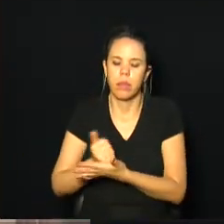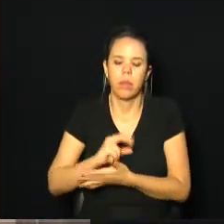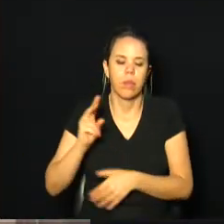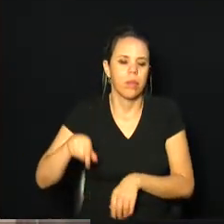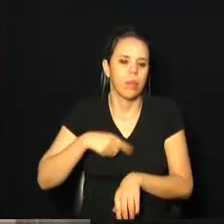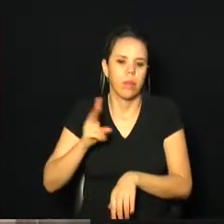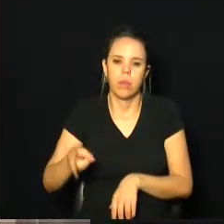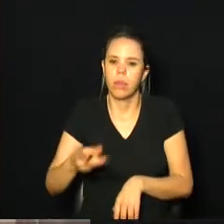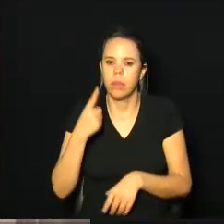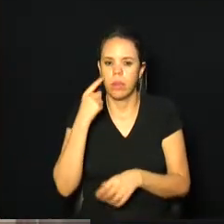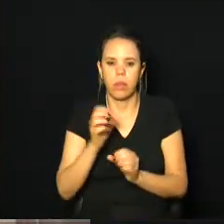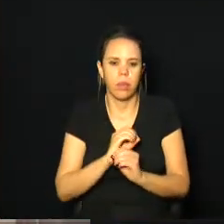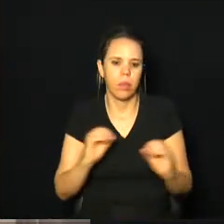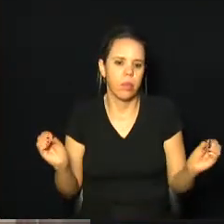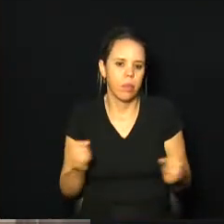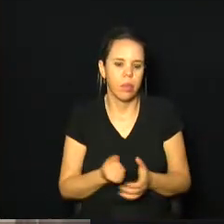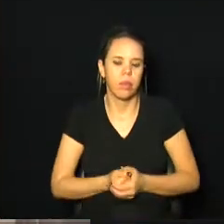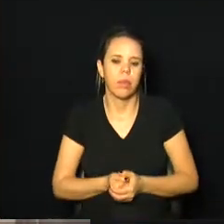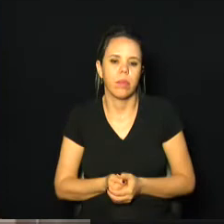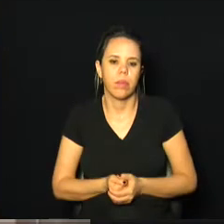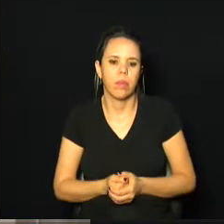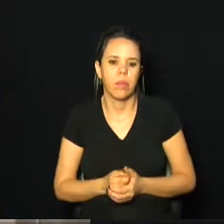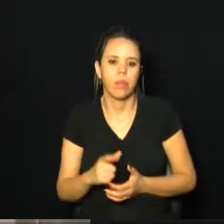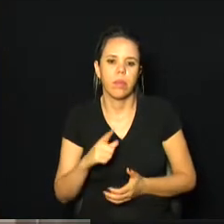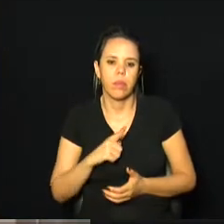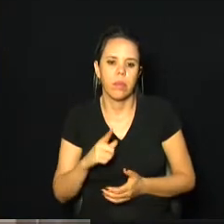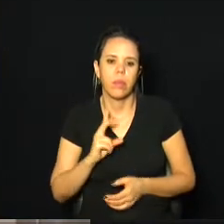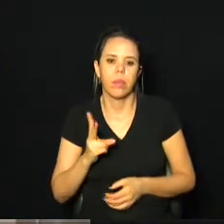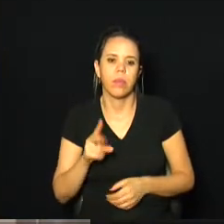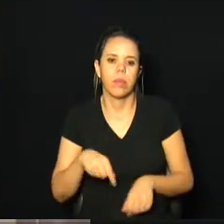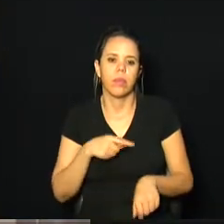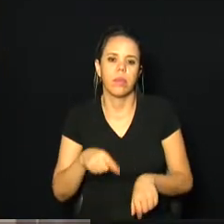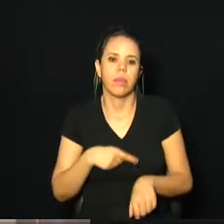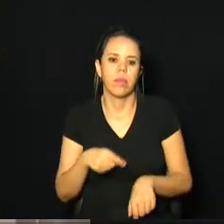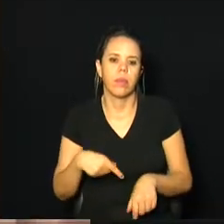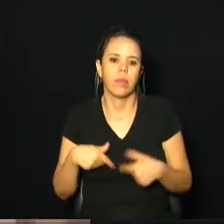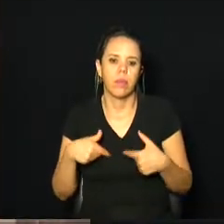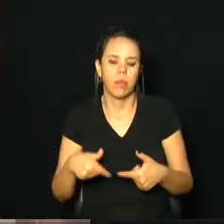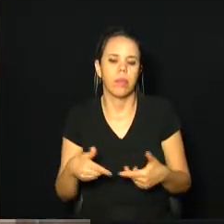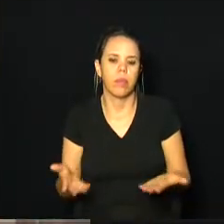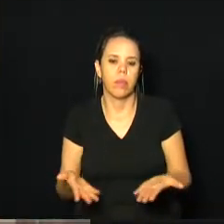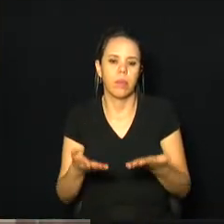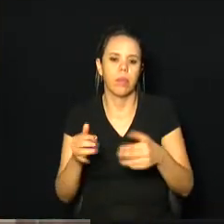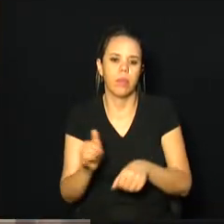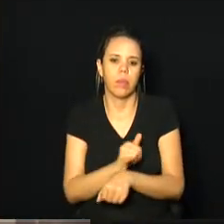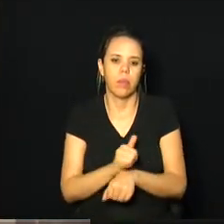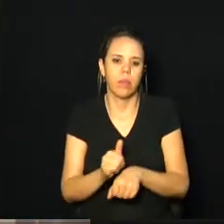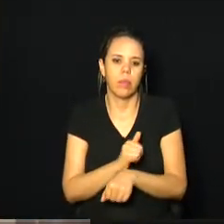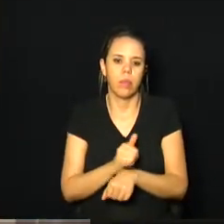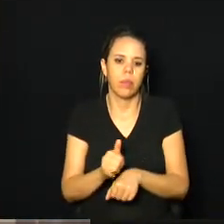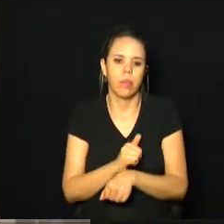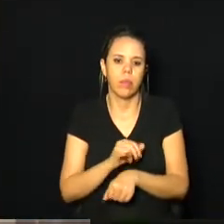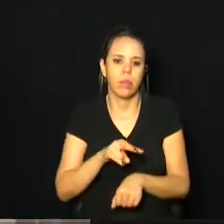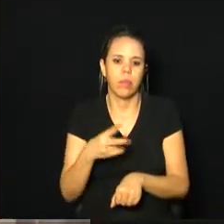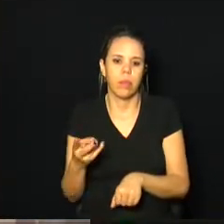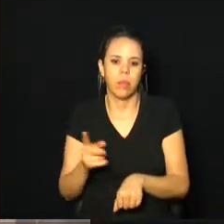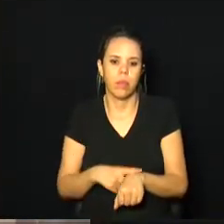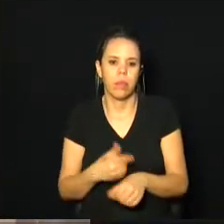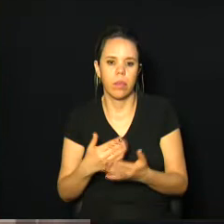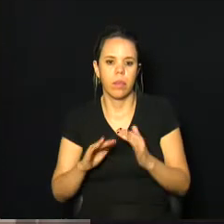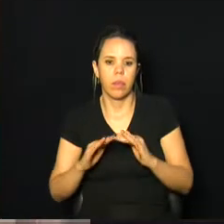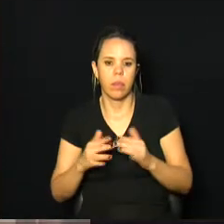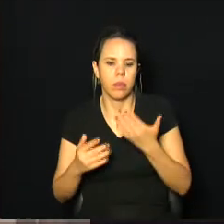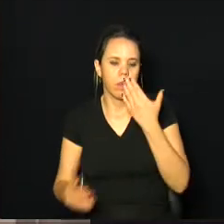inteiro, não se interessa muito. Então, a gente tem que estar o tempo inteiro buscando e dando alternativas no contraturno escolar para